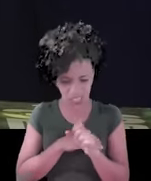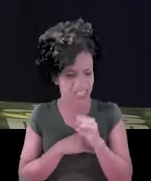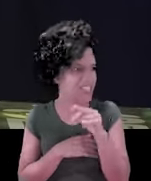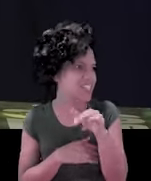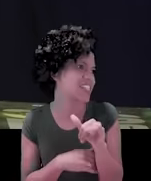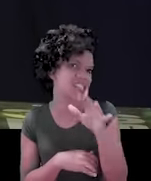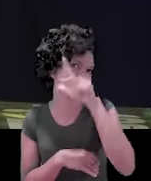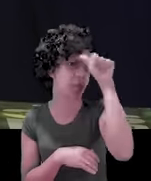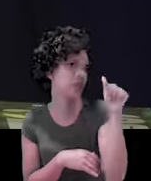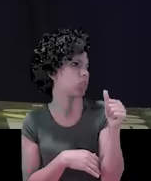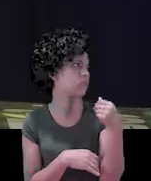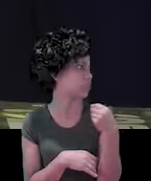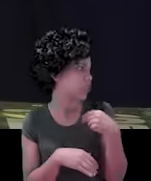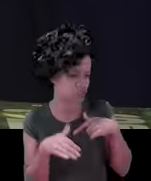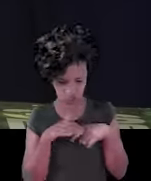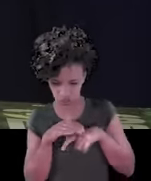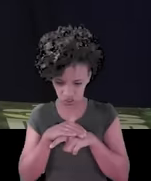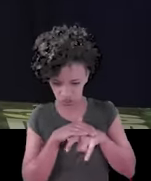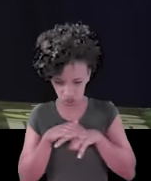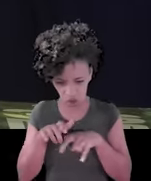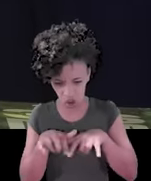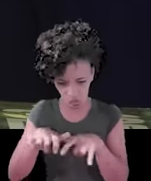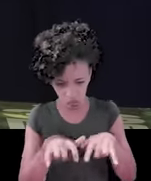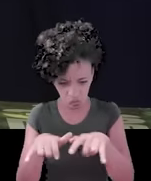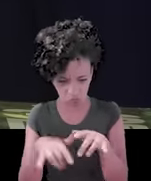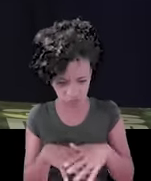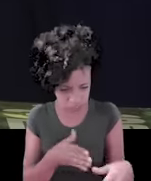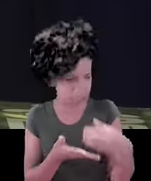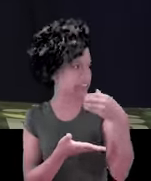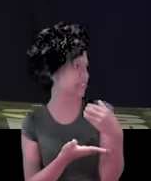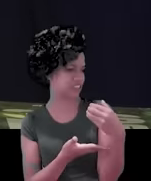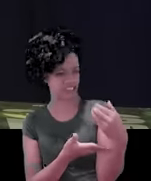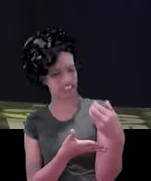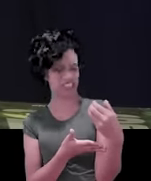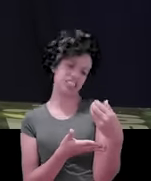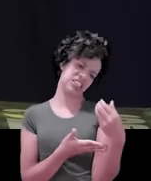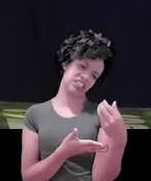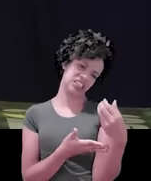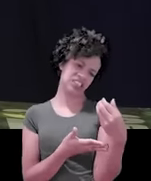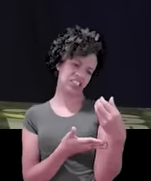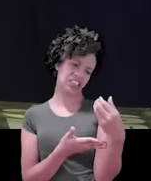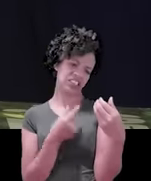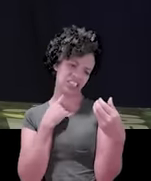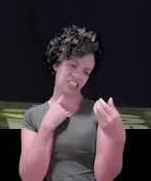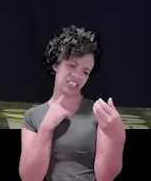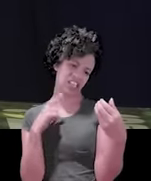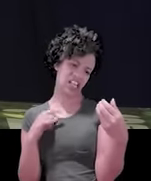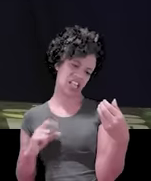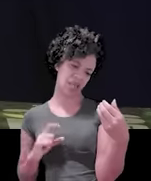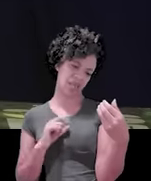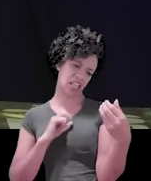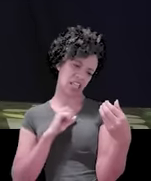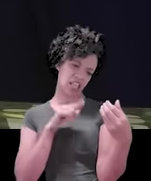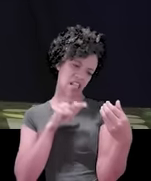você quer ver se ele não aciona o cilinho assim ele andando eu pego amanhã assim que a fruta certa comer isso velho tem bactéria